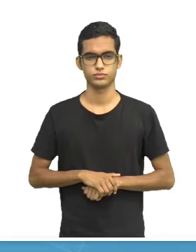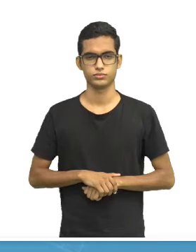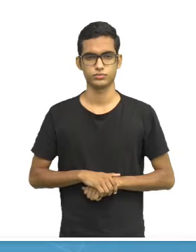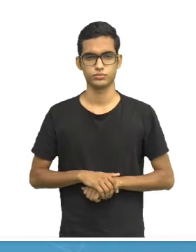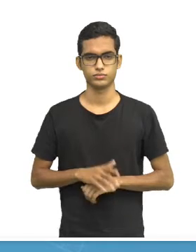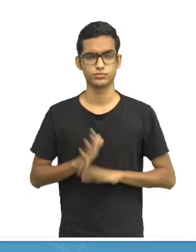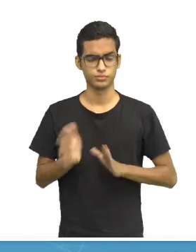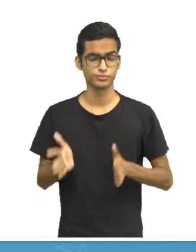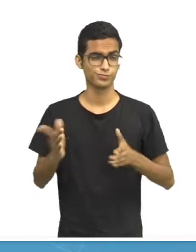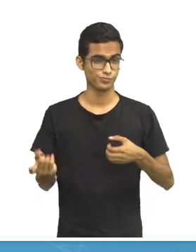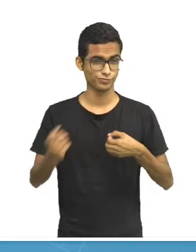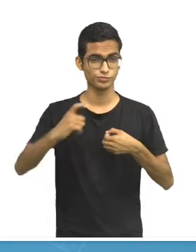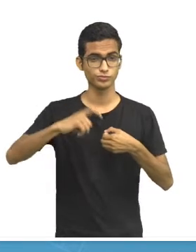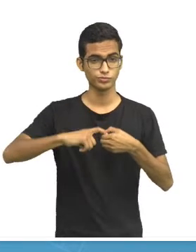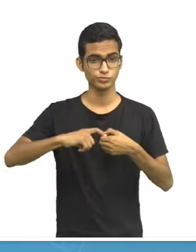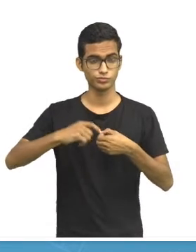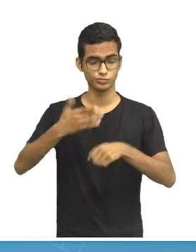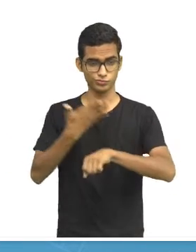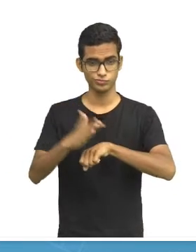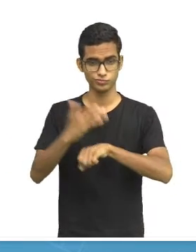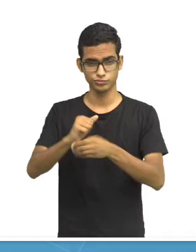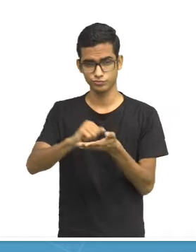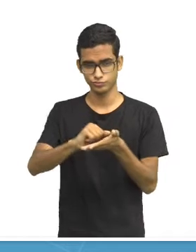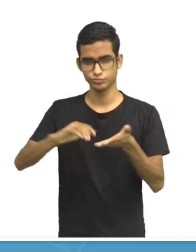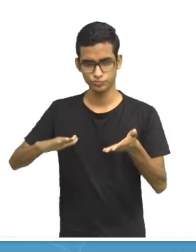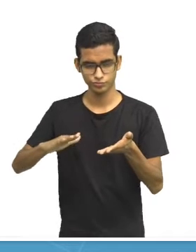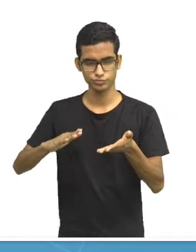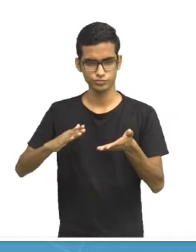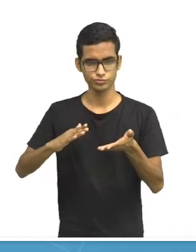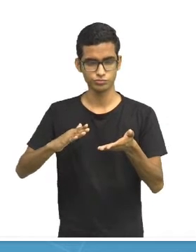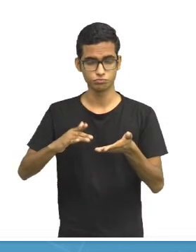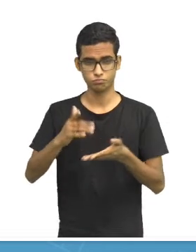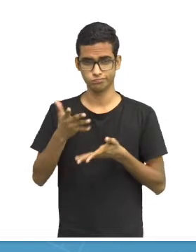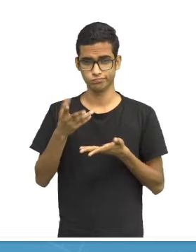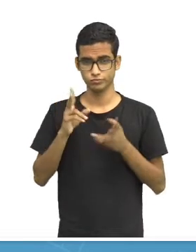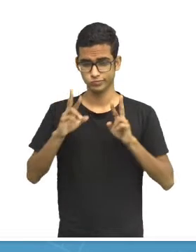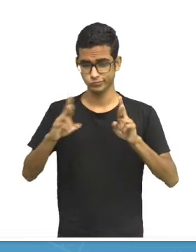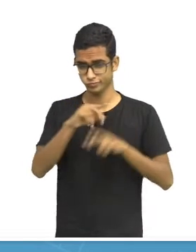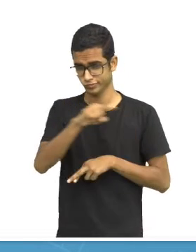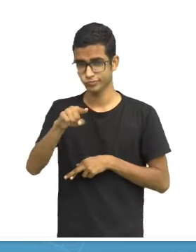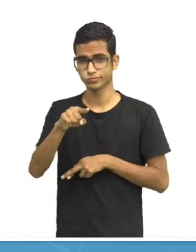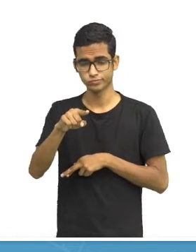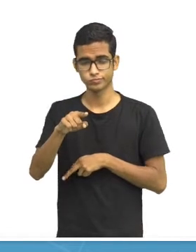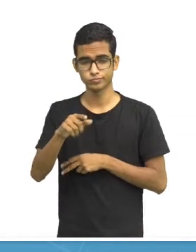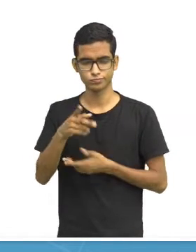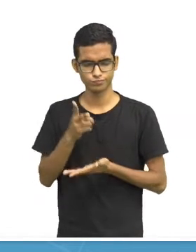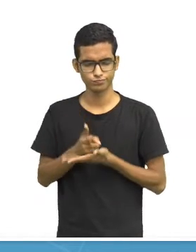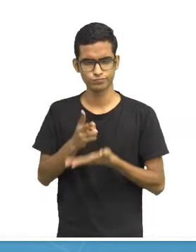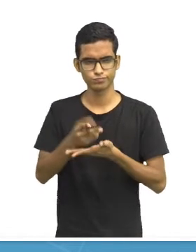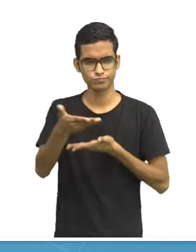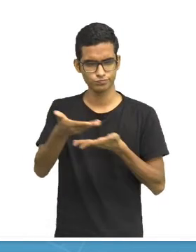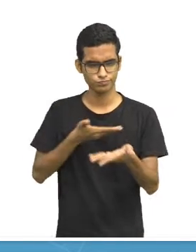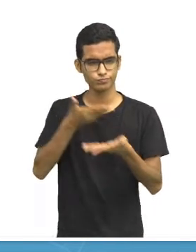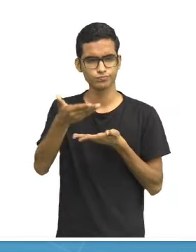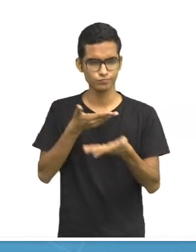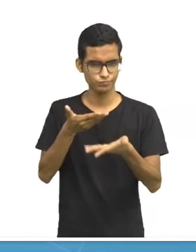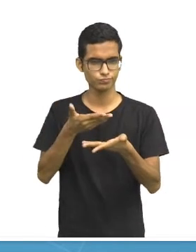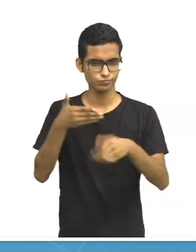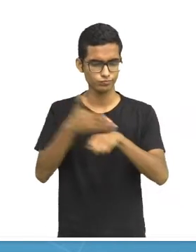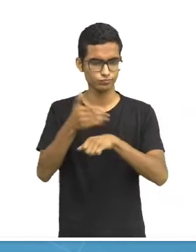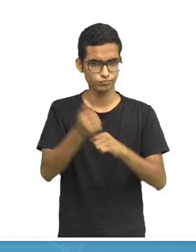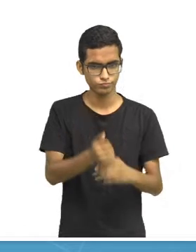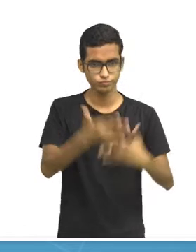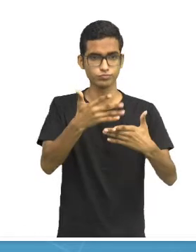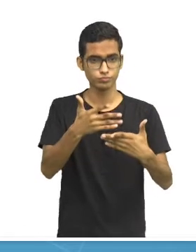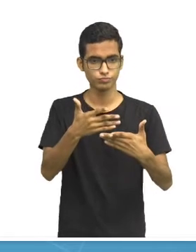Estamos de volta ao nosso Praticando. Eu espero que vocês continuem interagindo conosco, pois a participação de vocês é